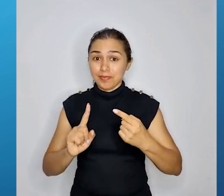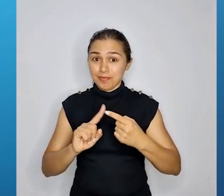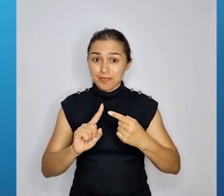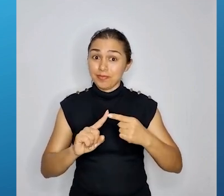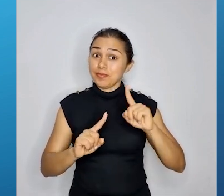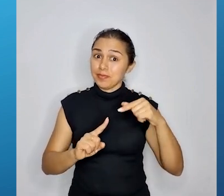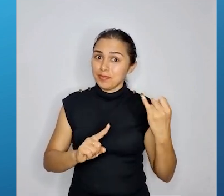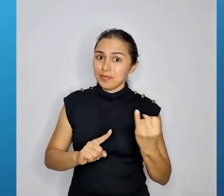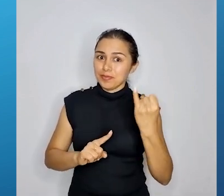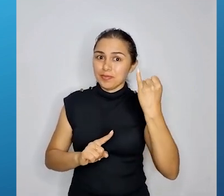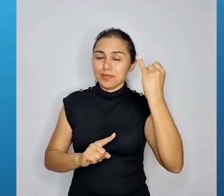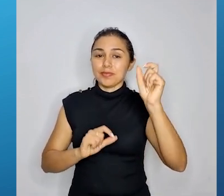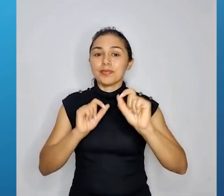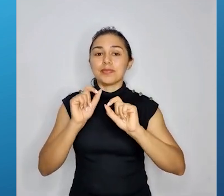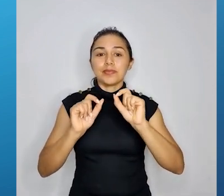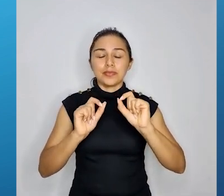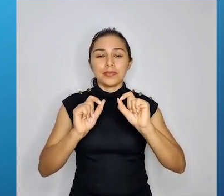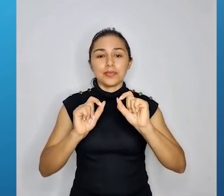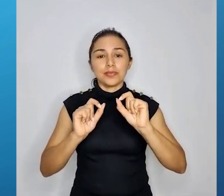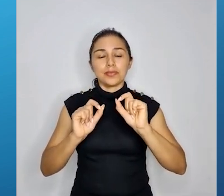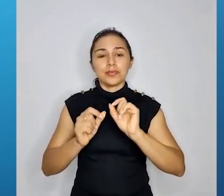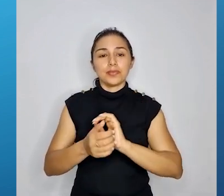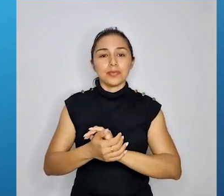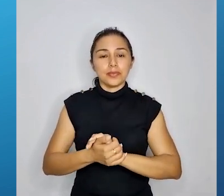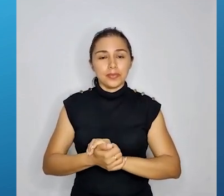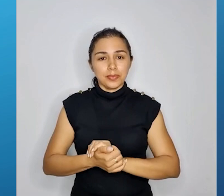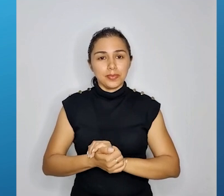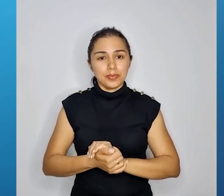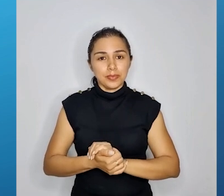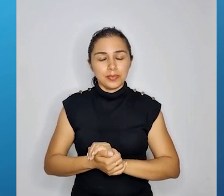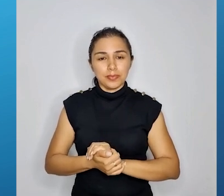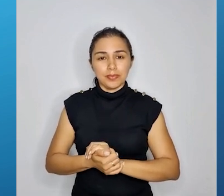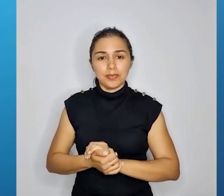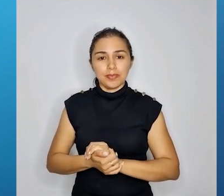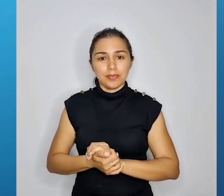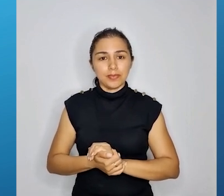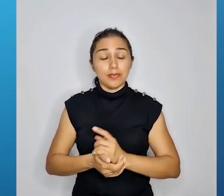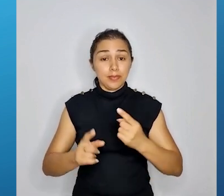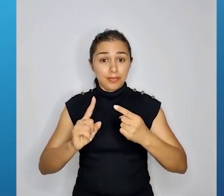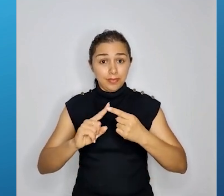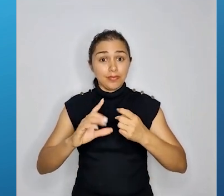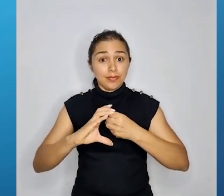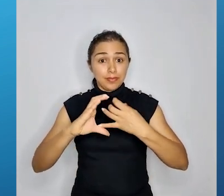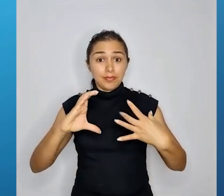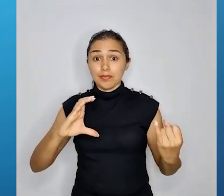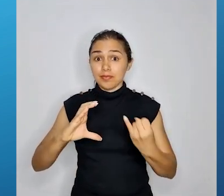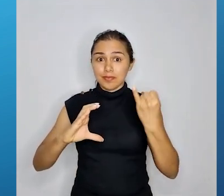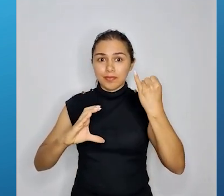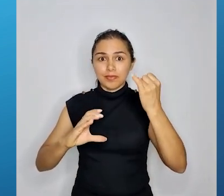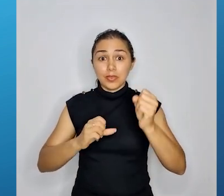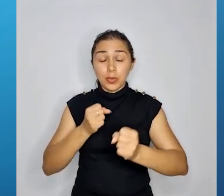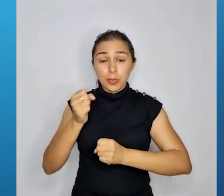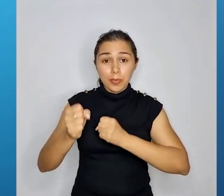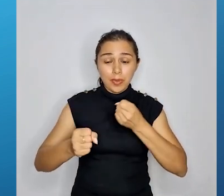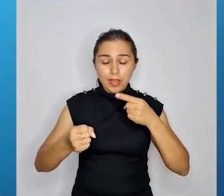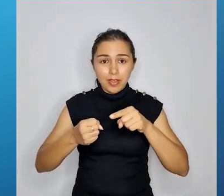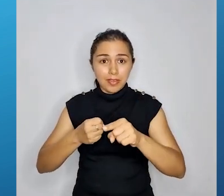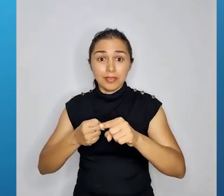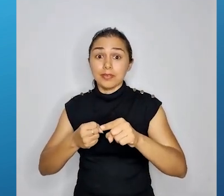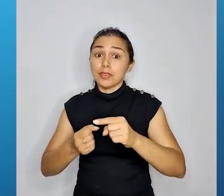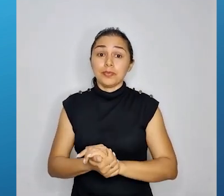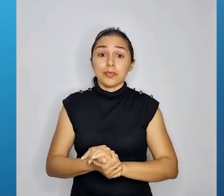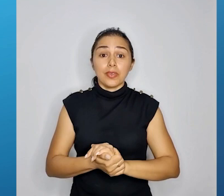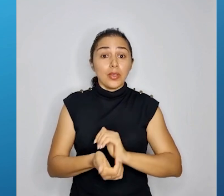bem importante aqui abordado, nós tivemos aqueles pontos importantes de uma maratona, né? Que ele surgiu ali como uma